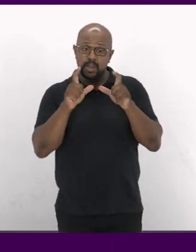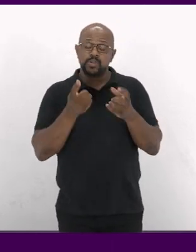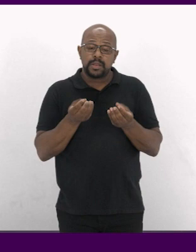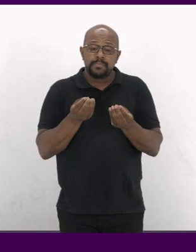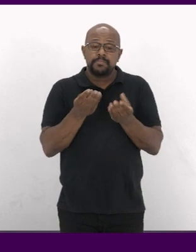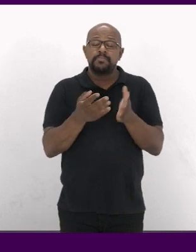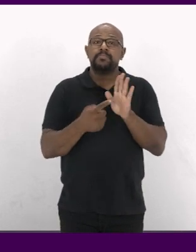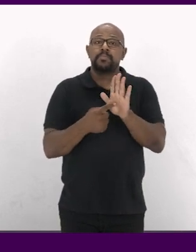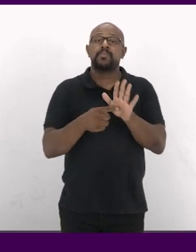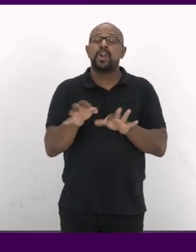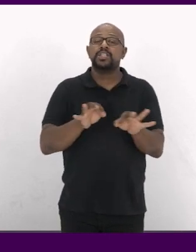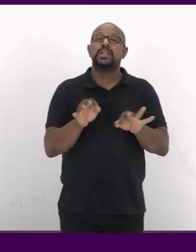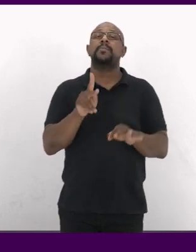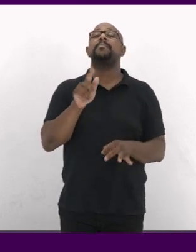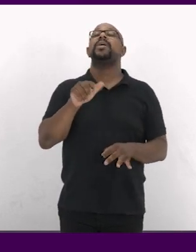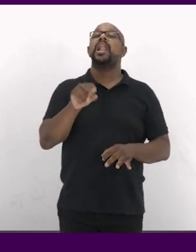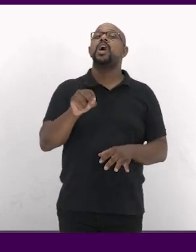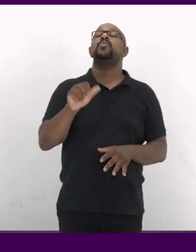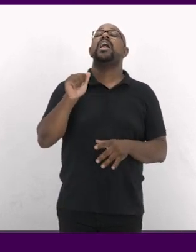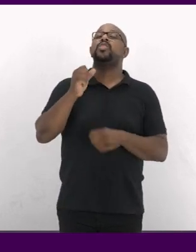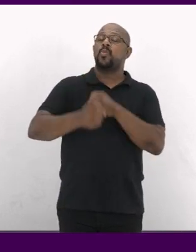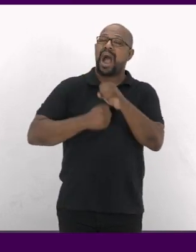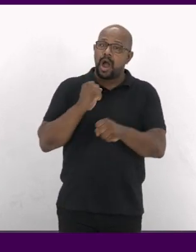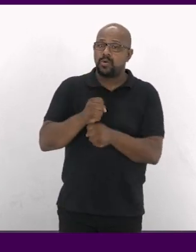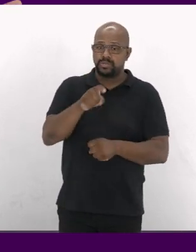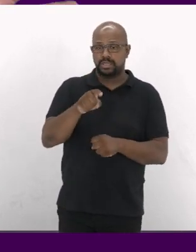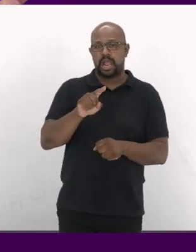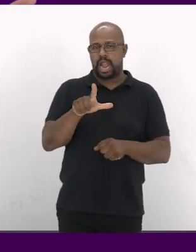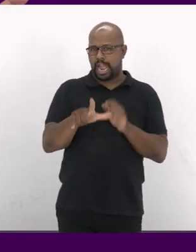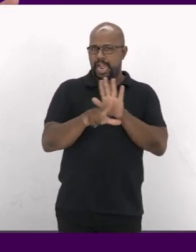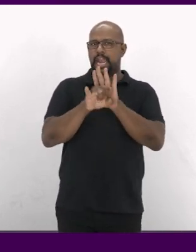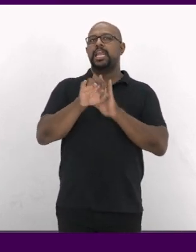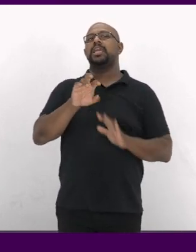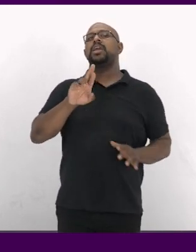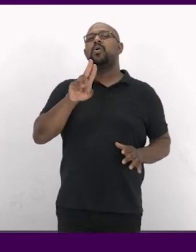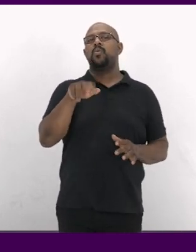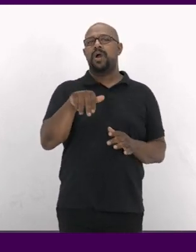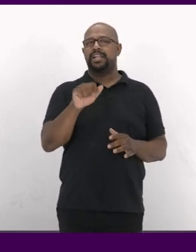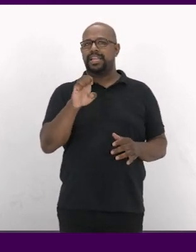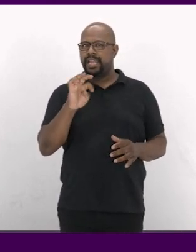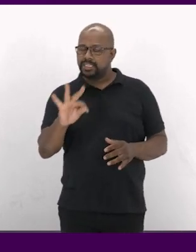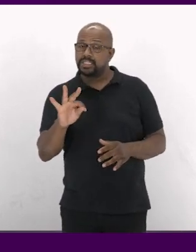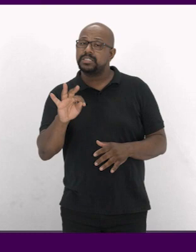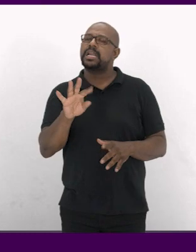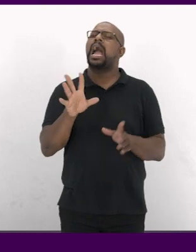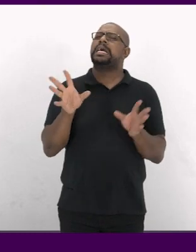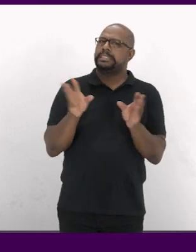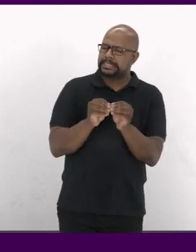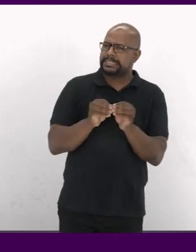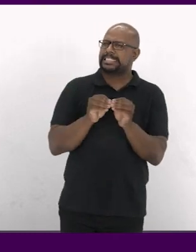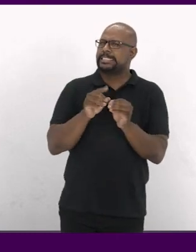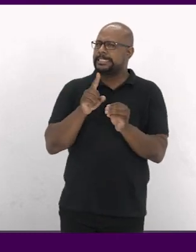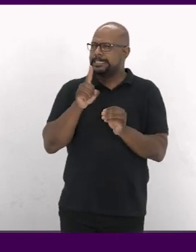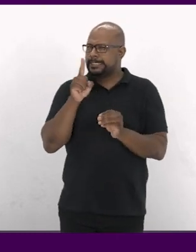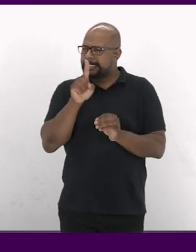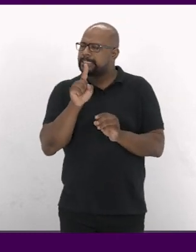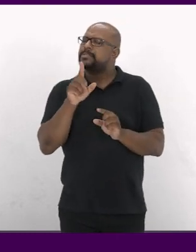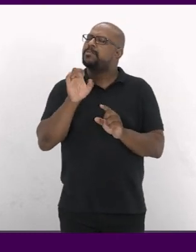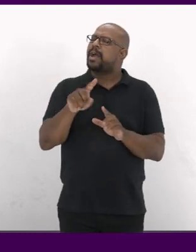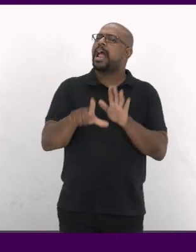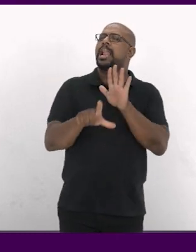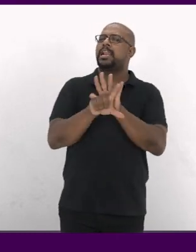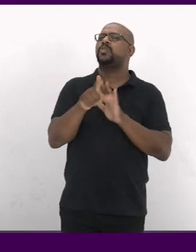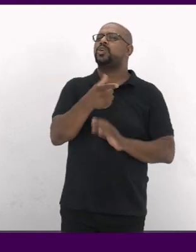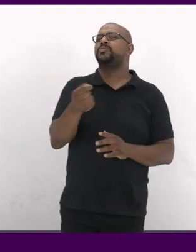possibilidade de apresentar um projeto de plano anual à Lei Nacional de Incentivo à Cultura, a Lei Rouanet, está bastante restrita desde 2021,